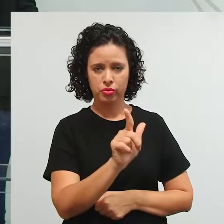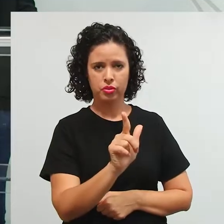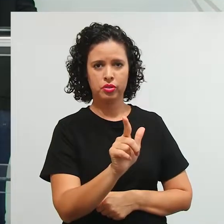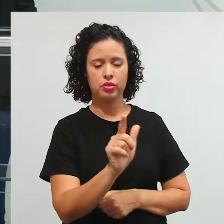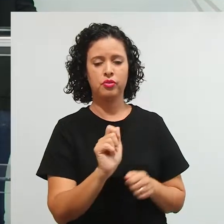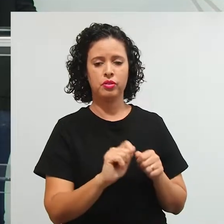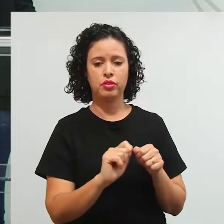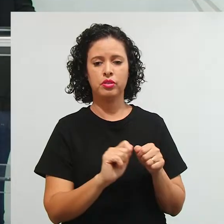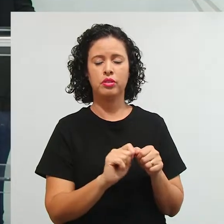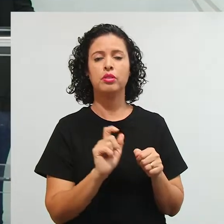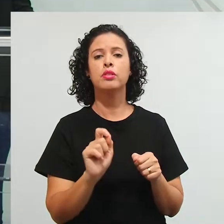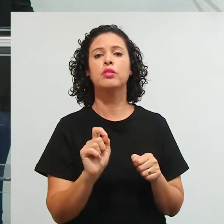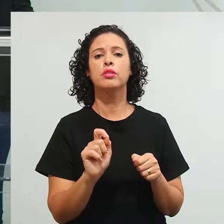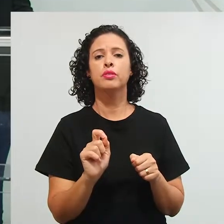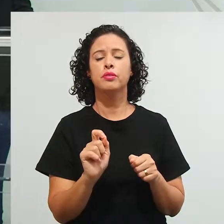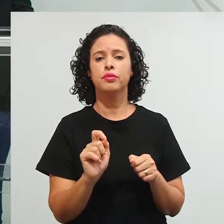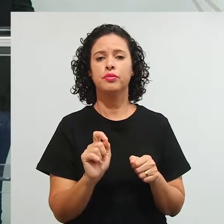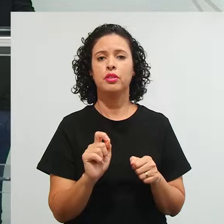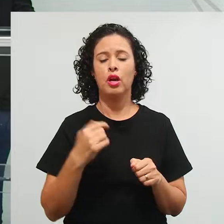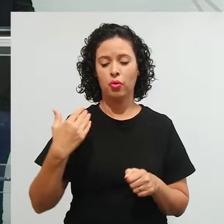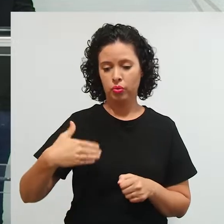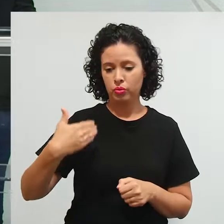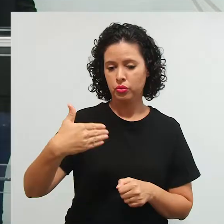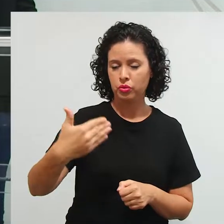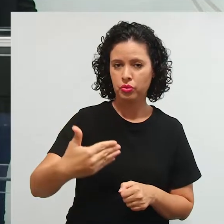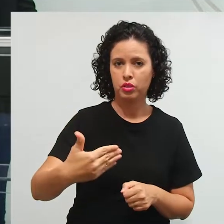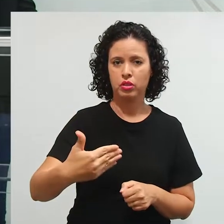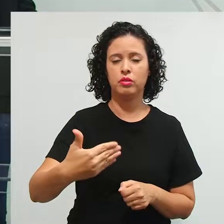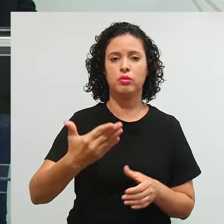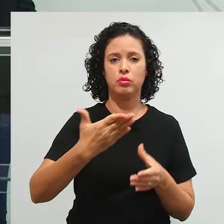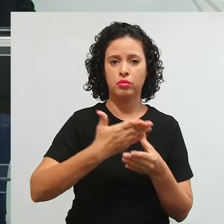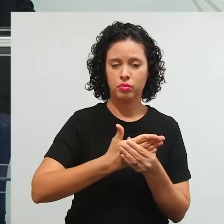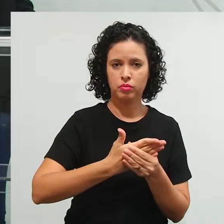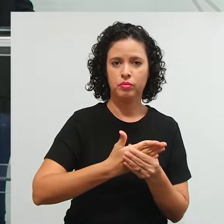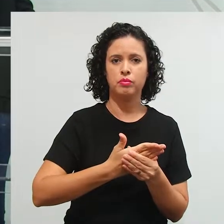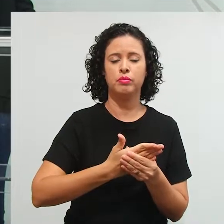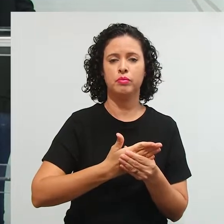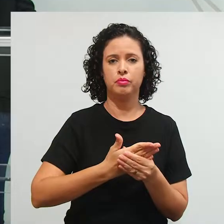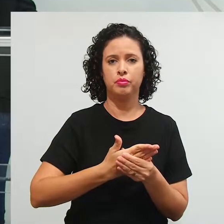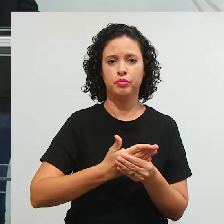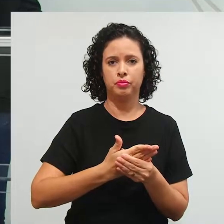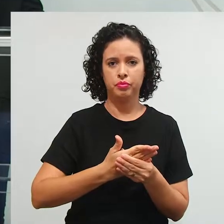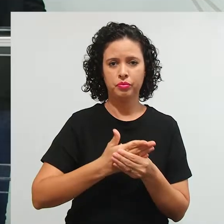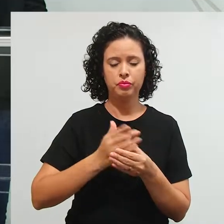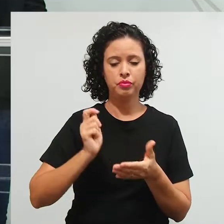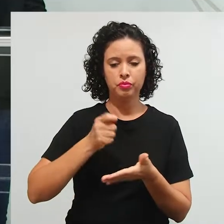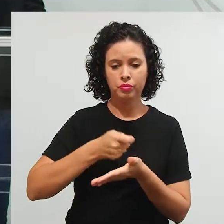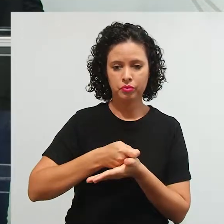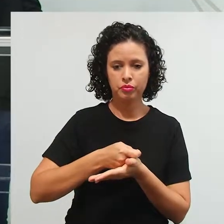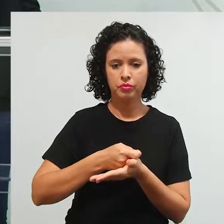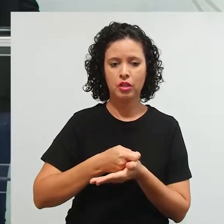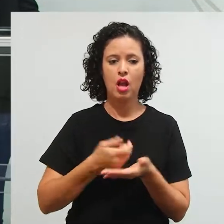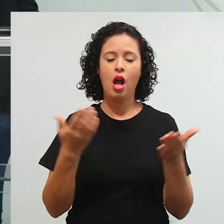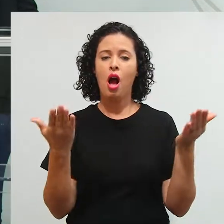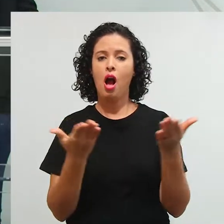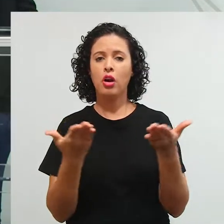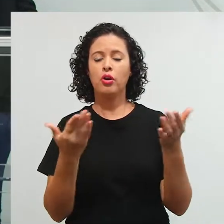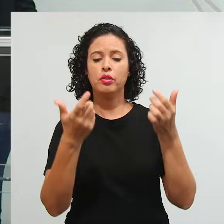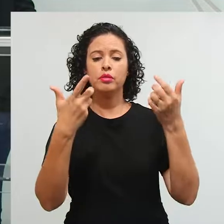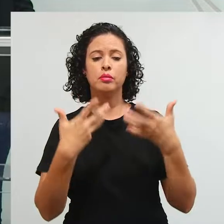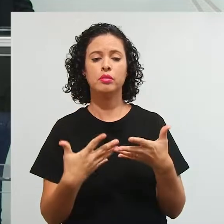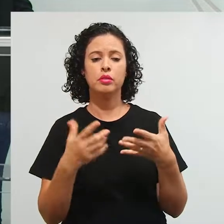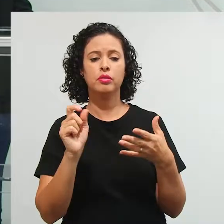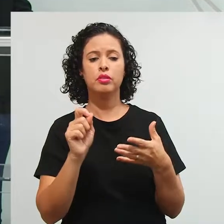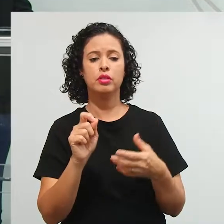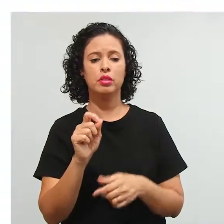que se dê continuidade nesse processo dessa despesa. Bom, agora vamos falar sobre